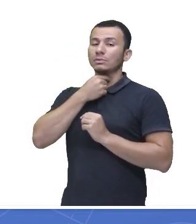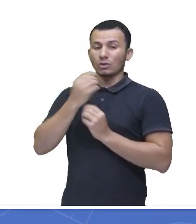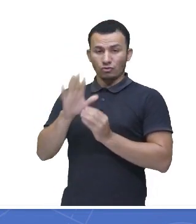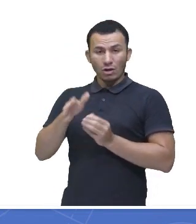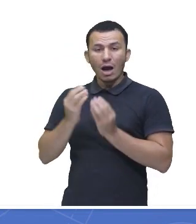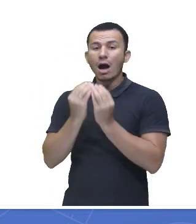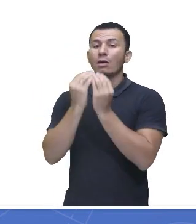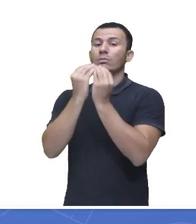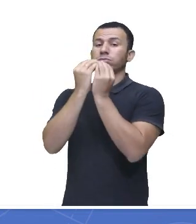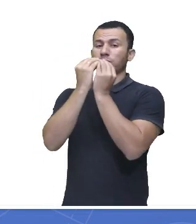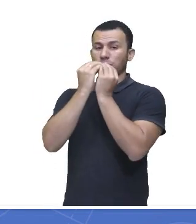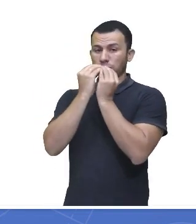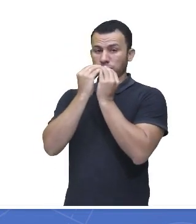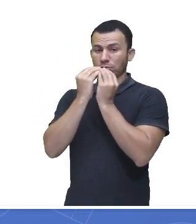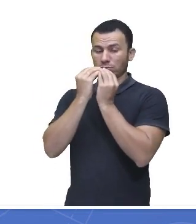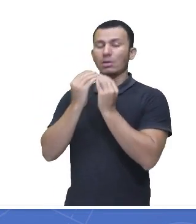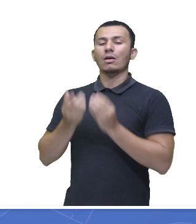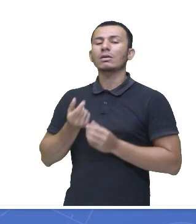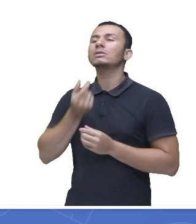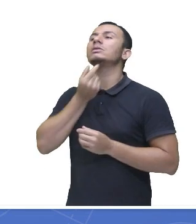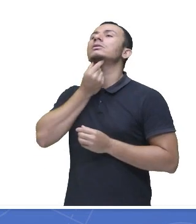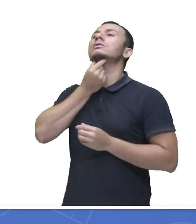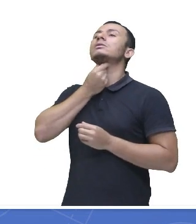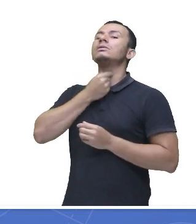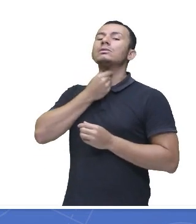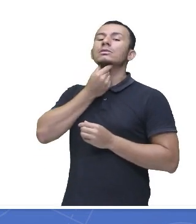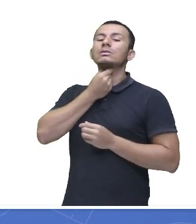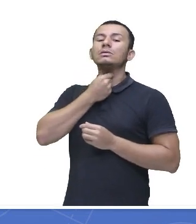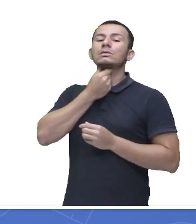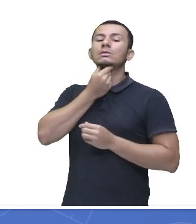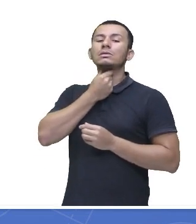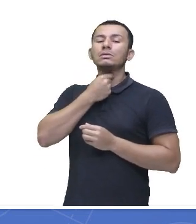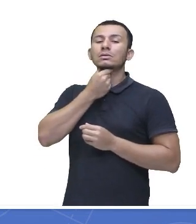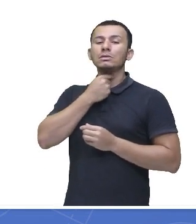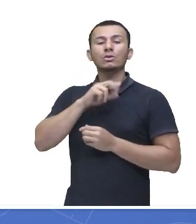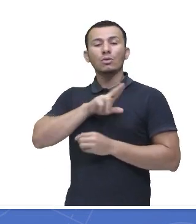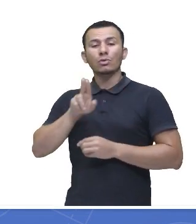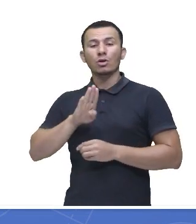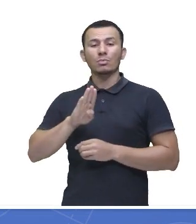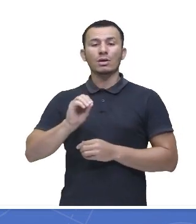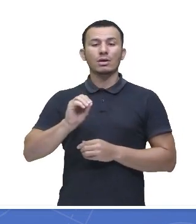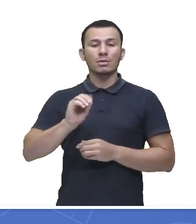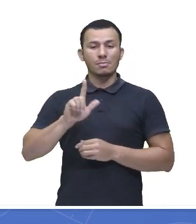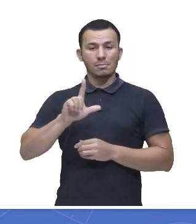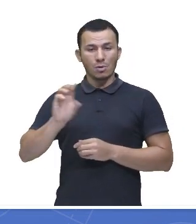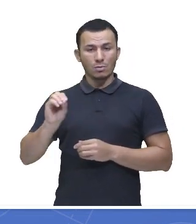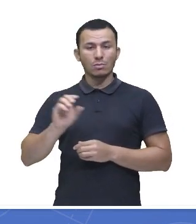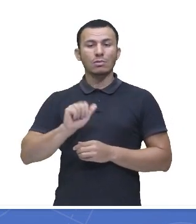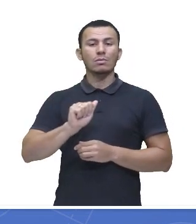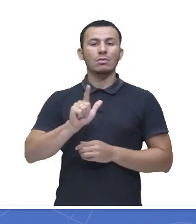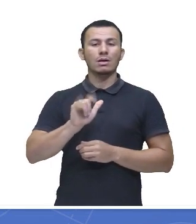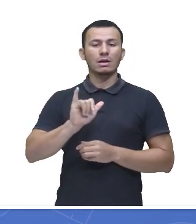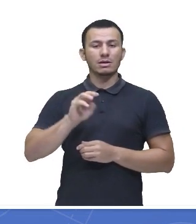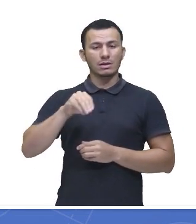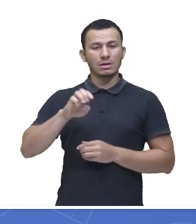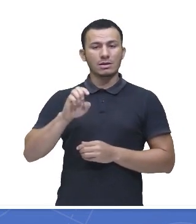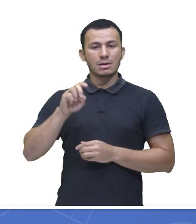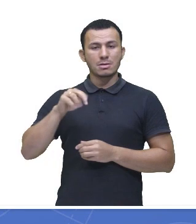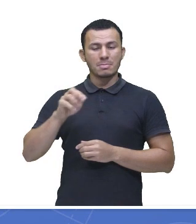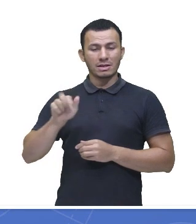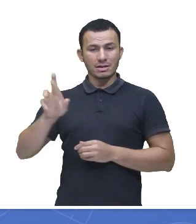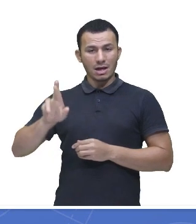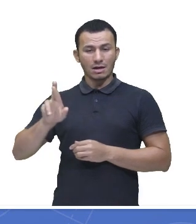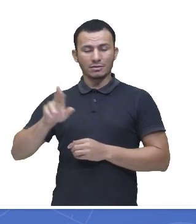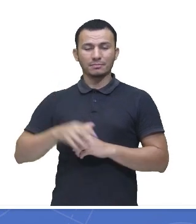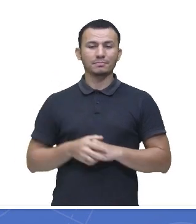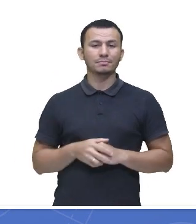digestão química e mecânica na boca, eu já chamo de bolo alimentar, beleza? Vamos para o próximo. Então, o próximo órgão é